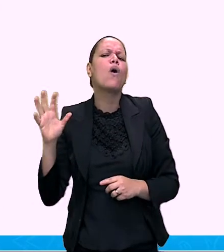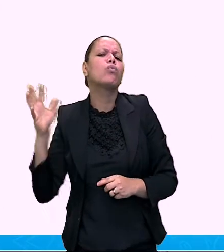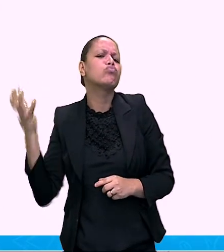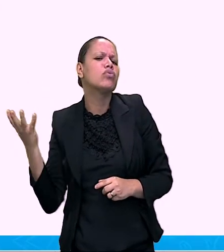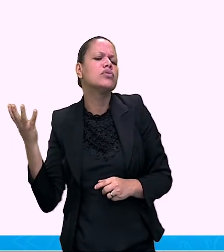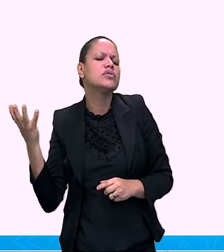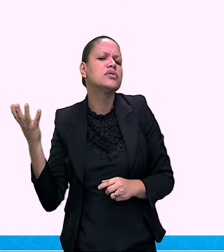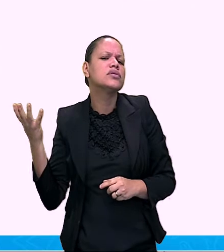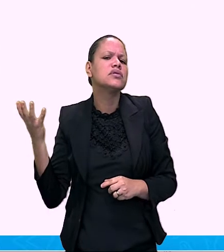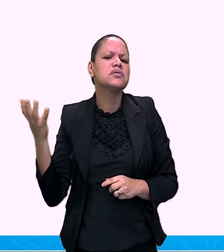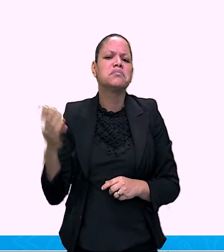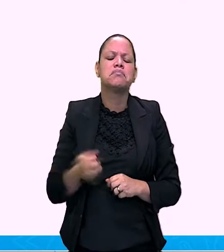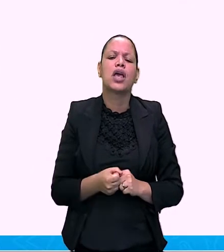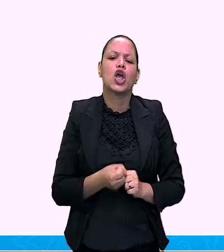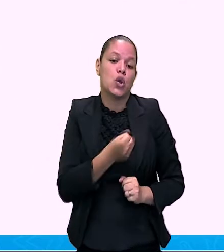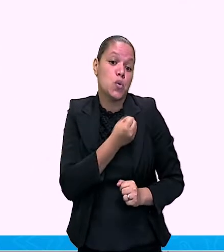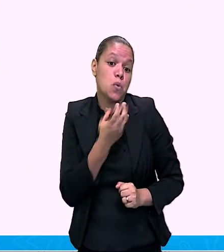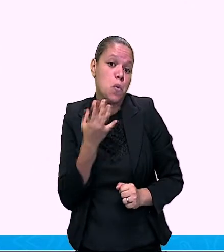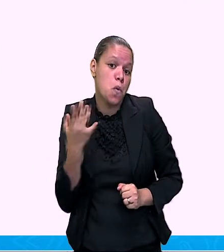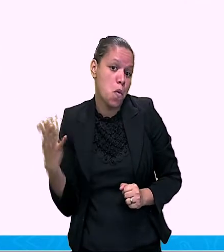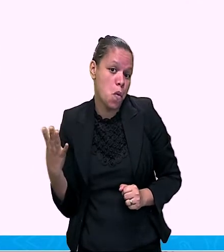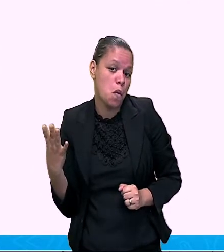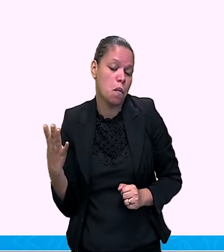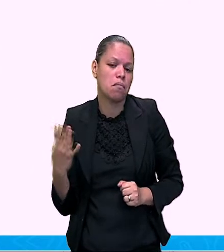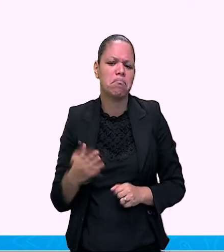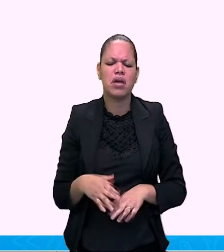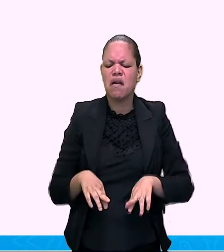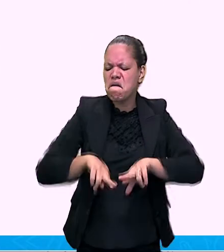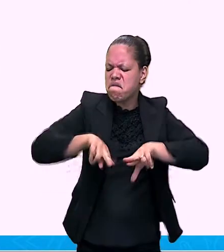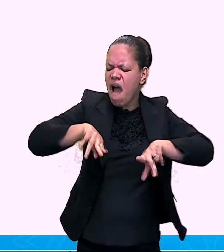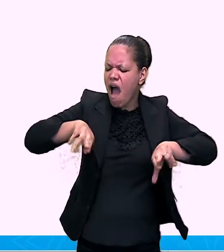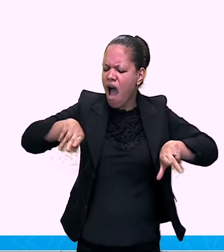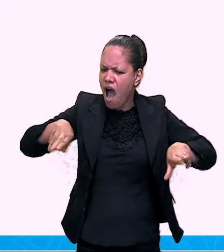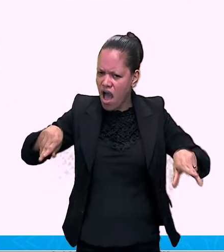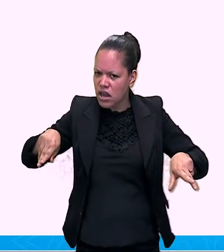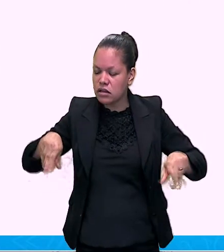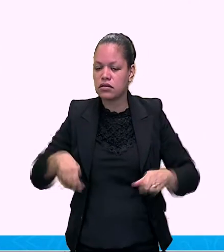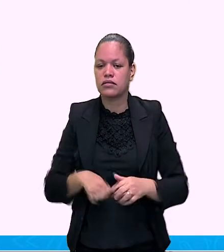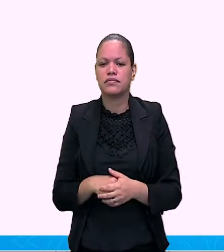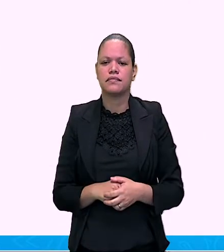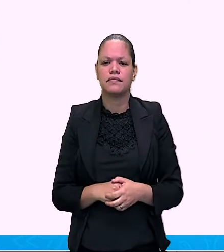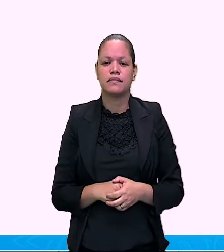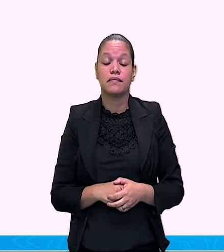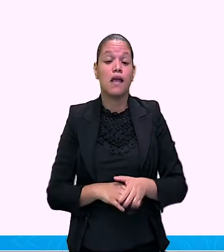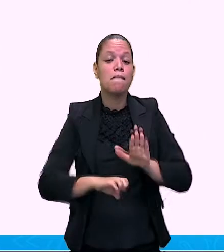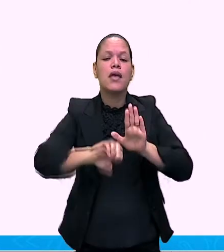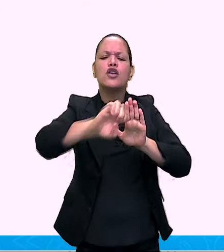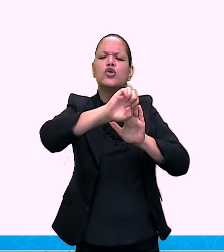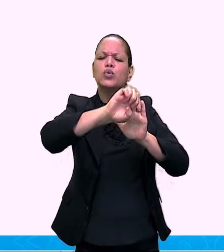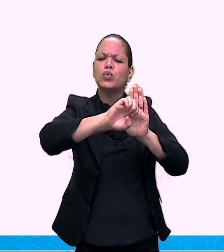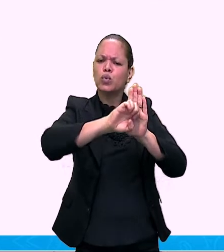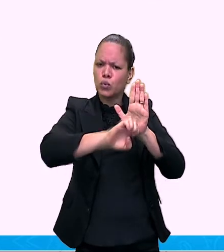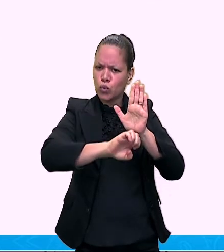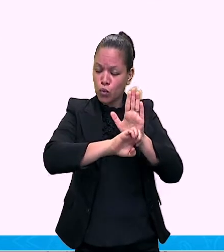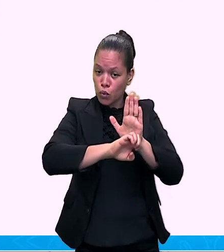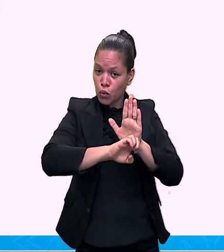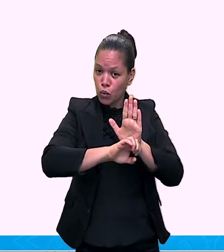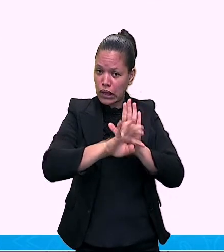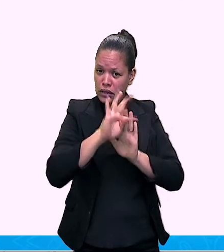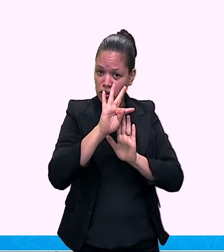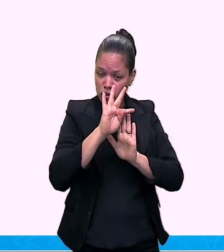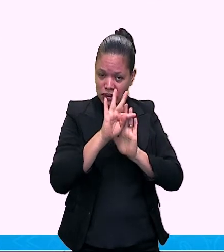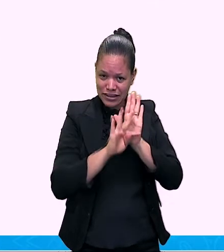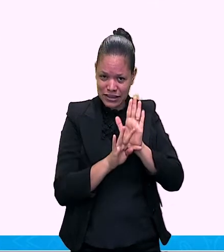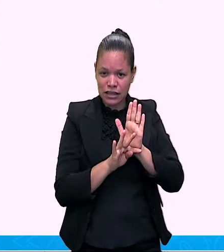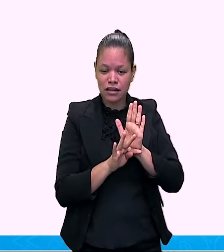estatísticos, dentre outros. A estrutura básica do texto jornalístico